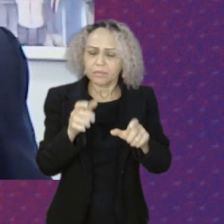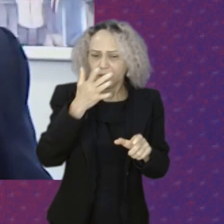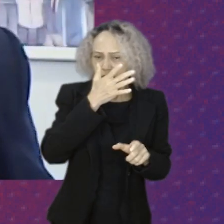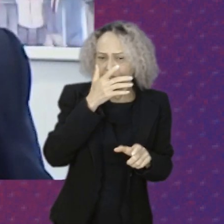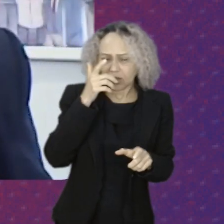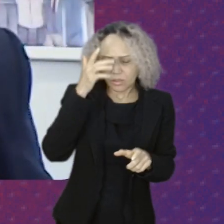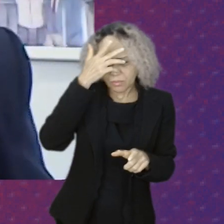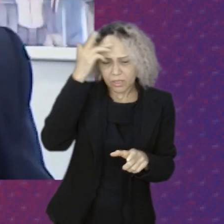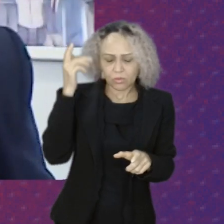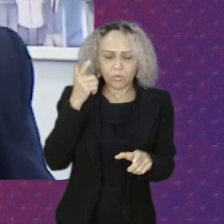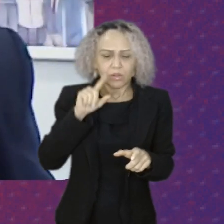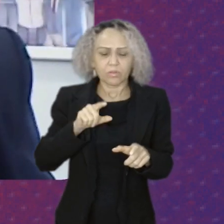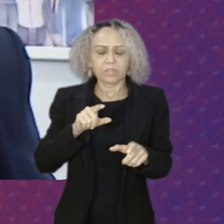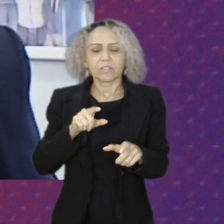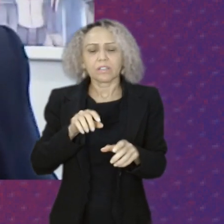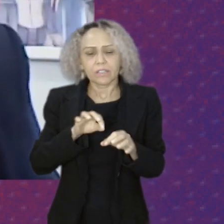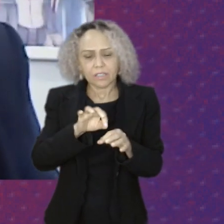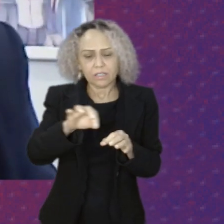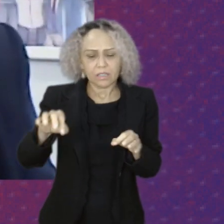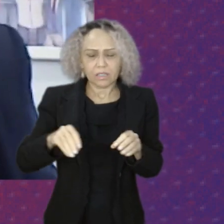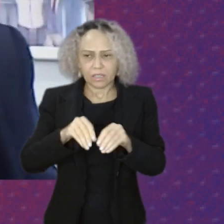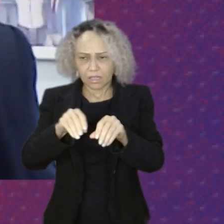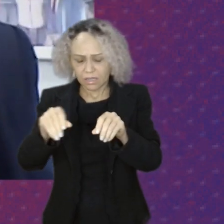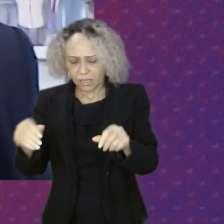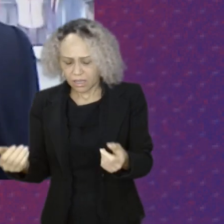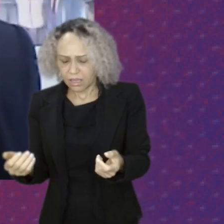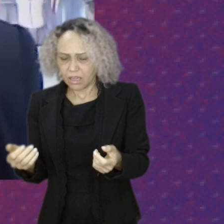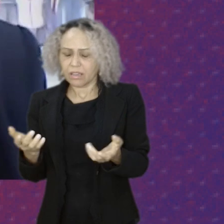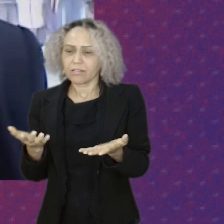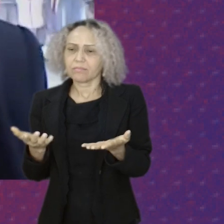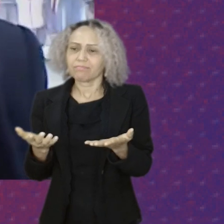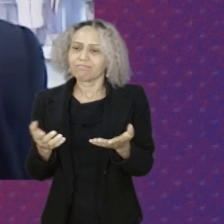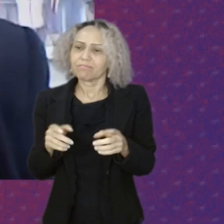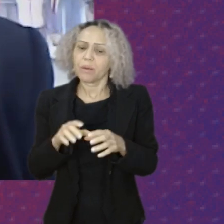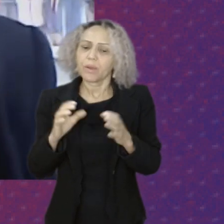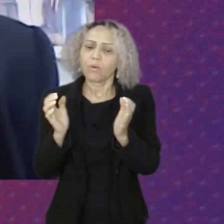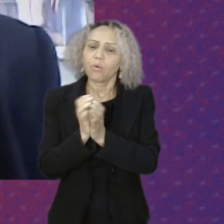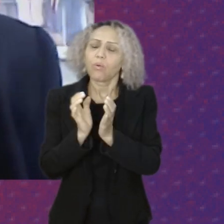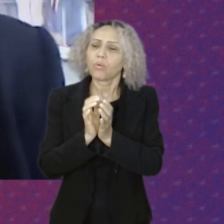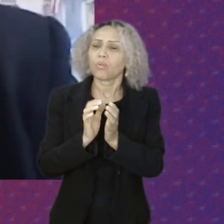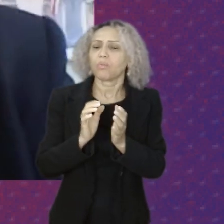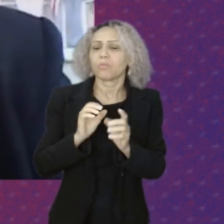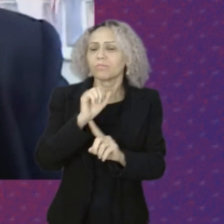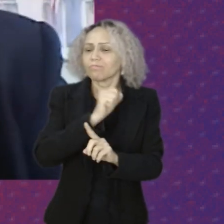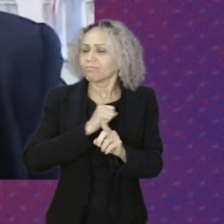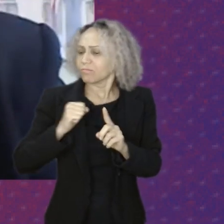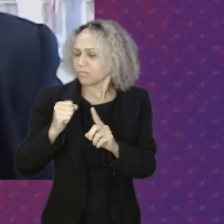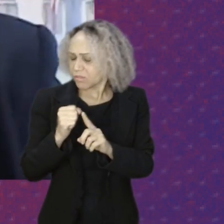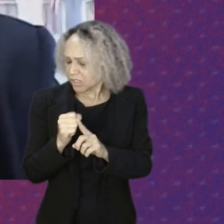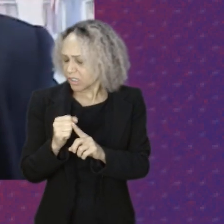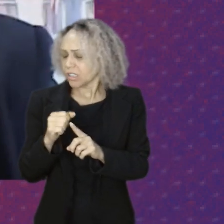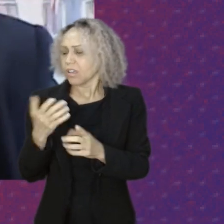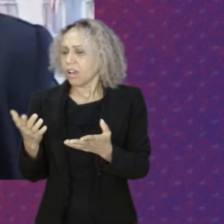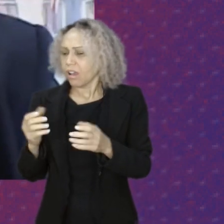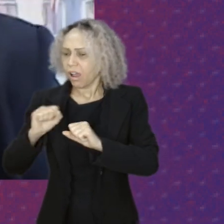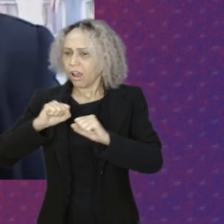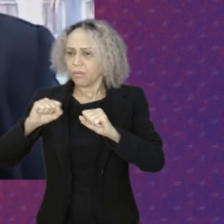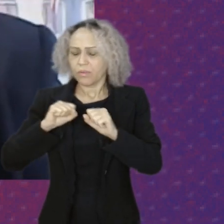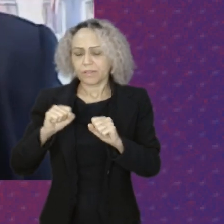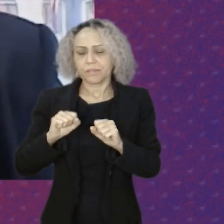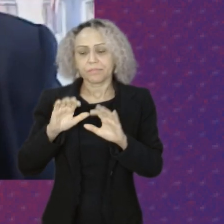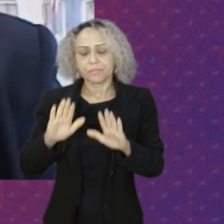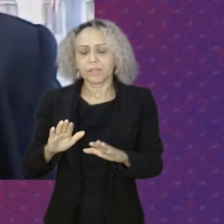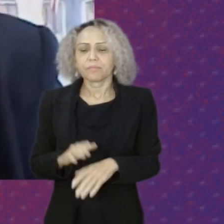formulação de associações, de grupos sociais que se interessam em acessar. Então, a alimentação no